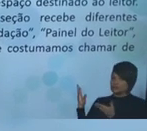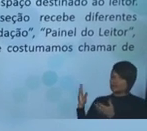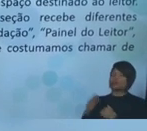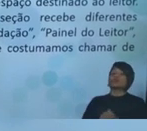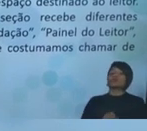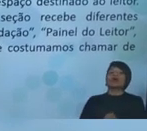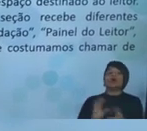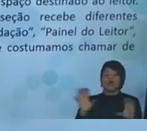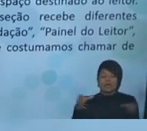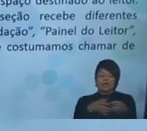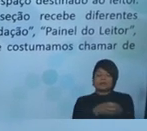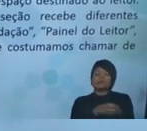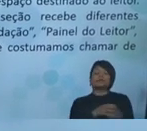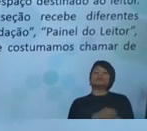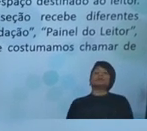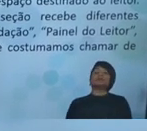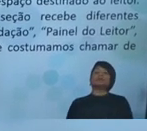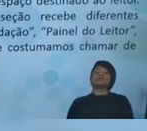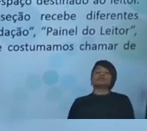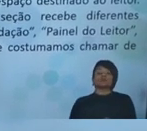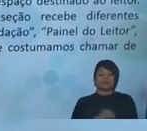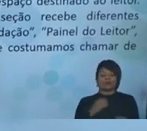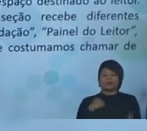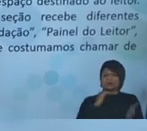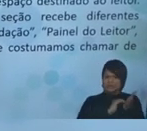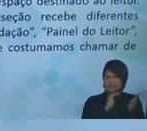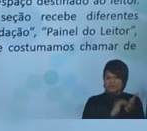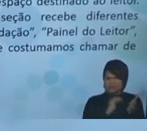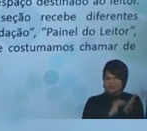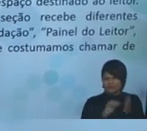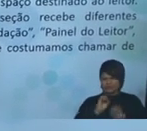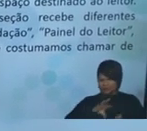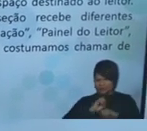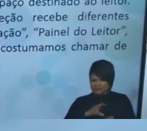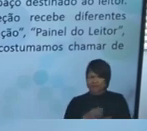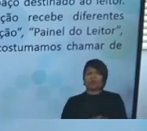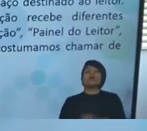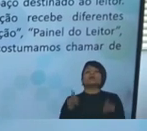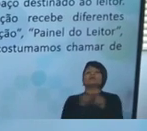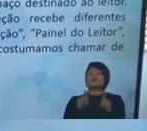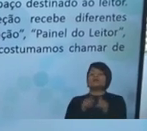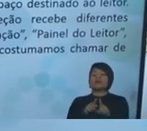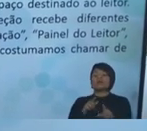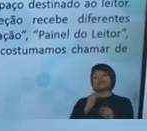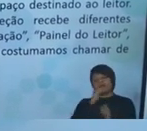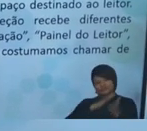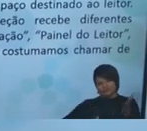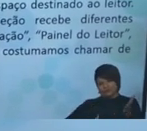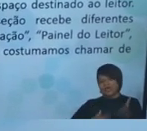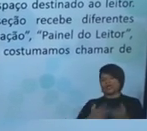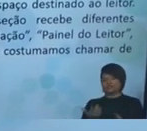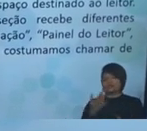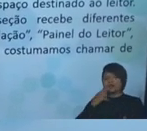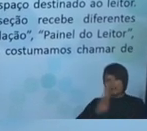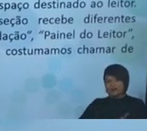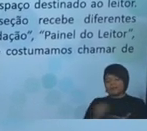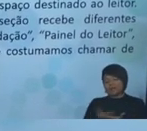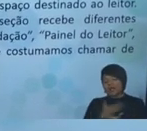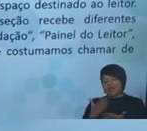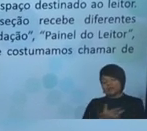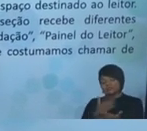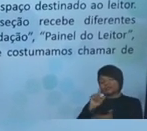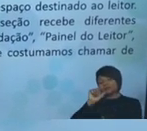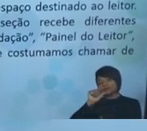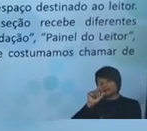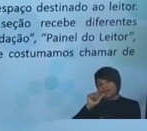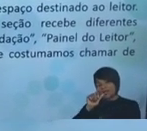aqui pela equipe CIAI, mas vocês encontram essa atividade da carta na página 17 do caderno